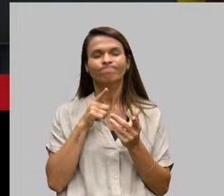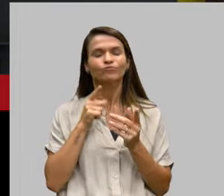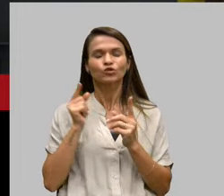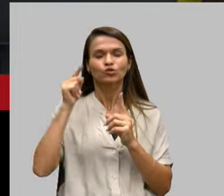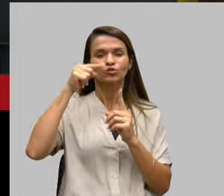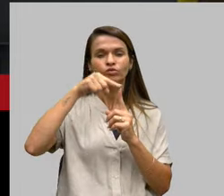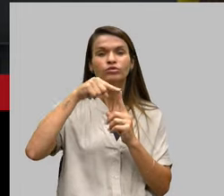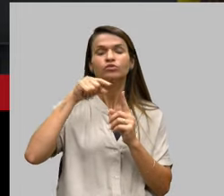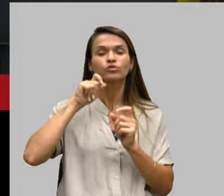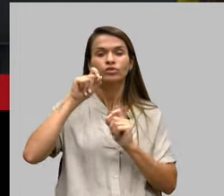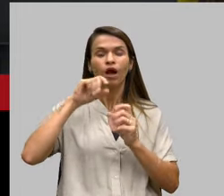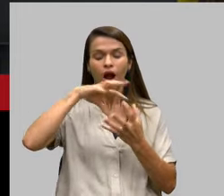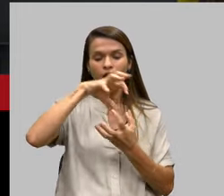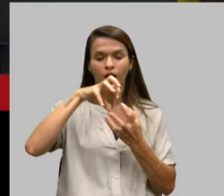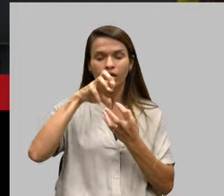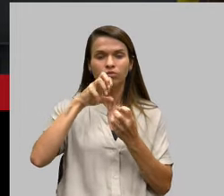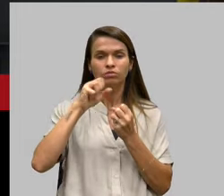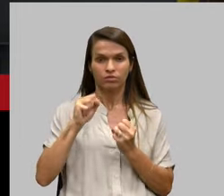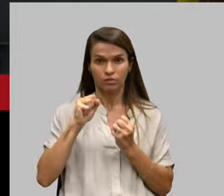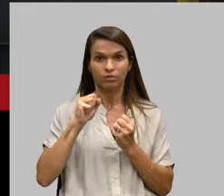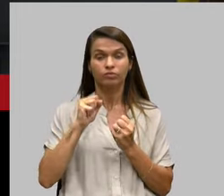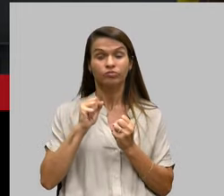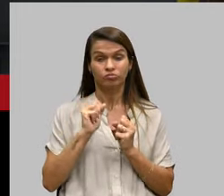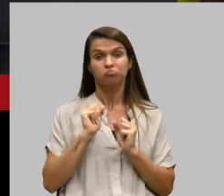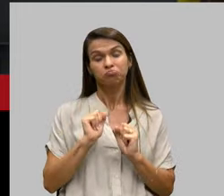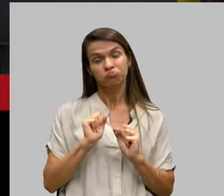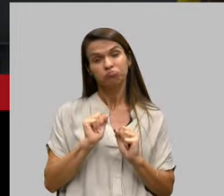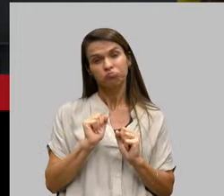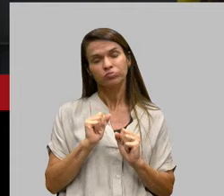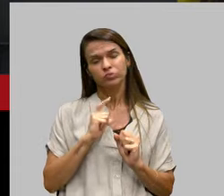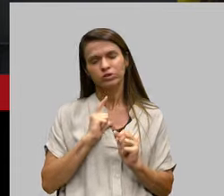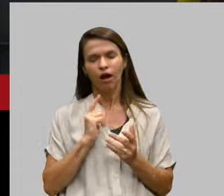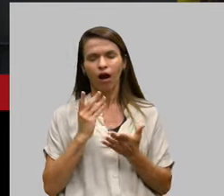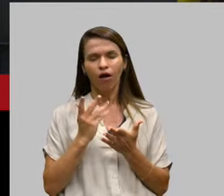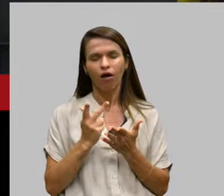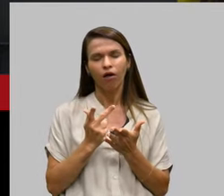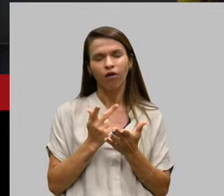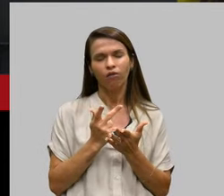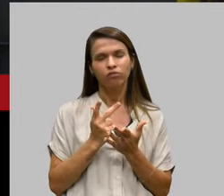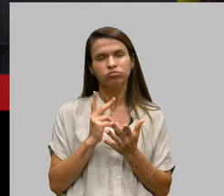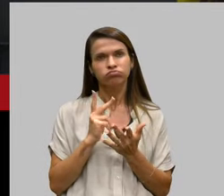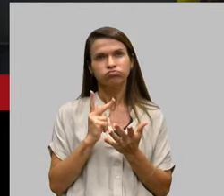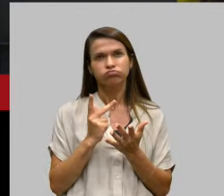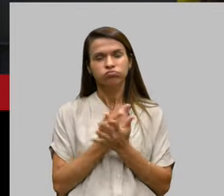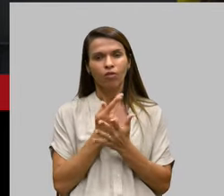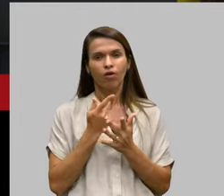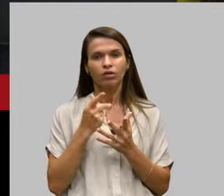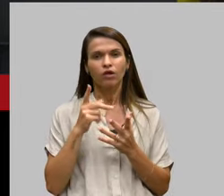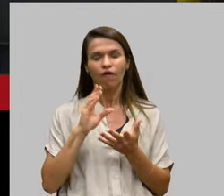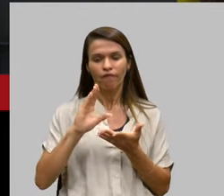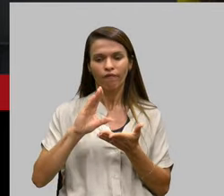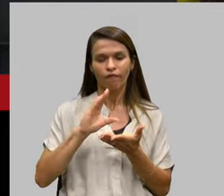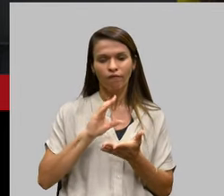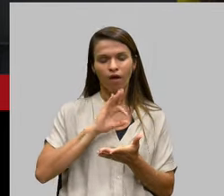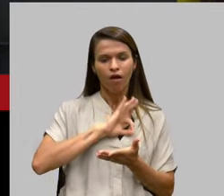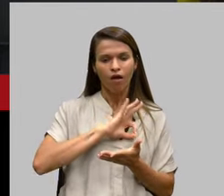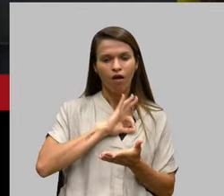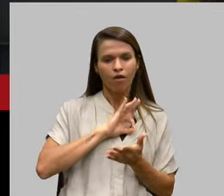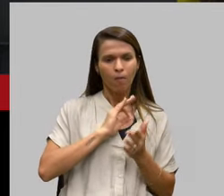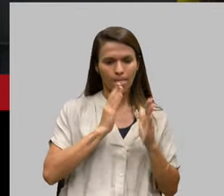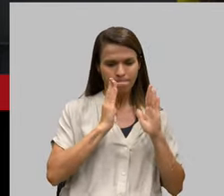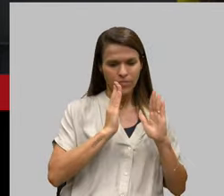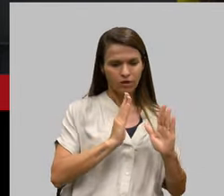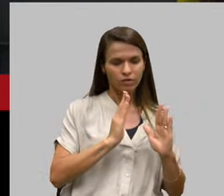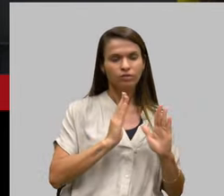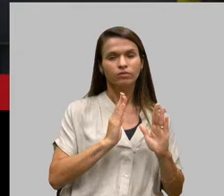sustentabilidade podem eh Tem situações por exemplo não incorporação de verbas temporárias aquela situação de que